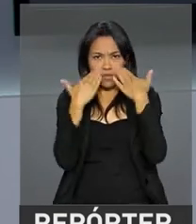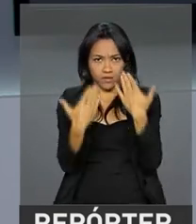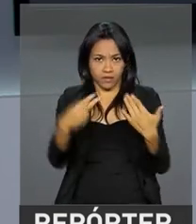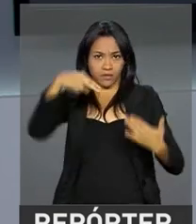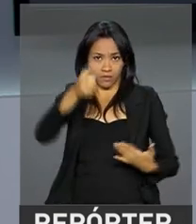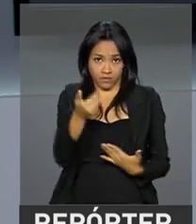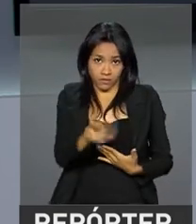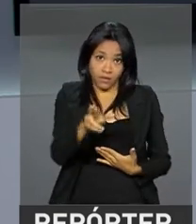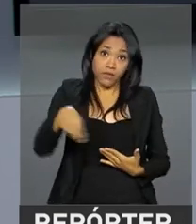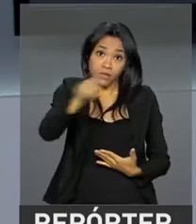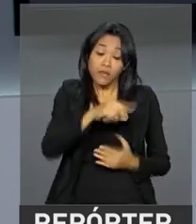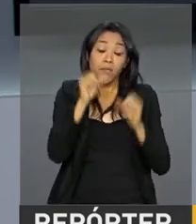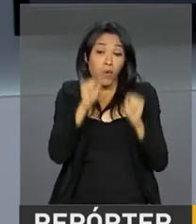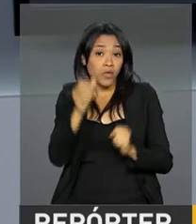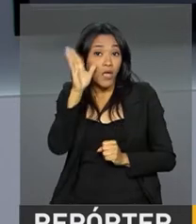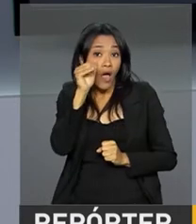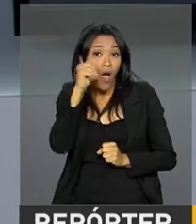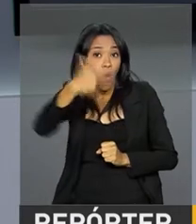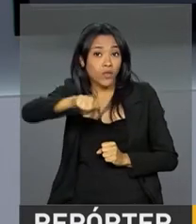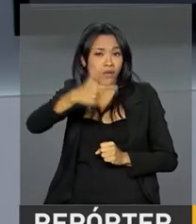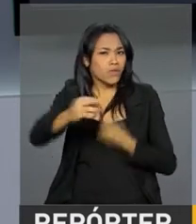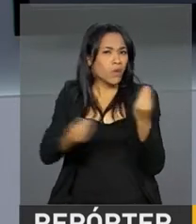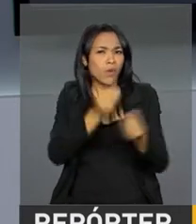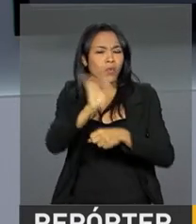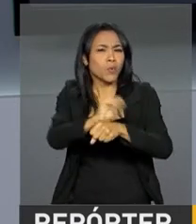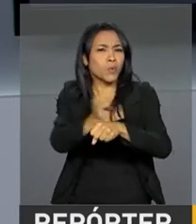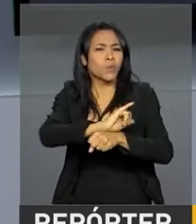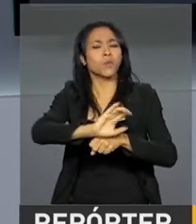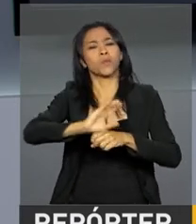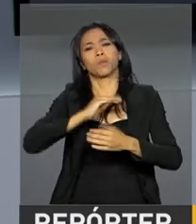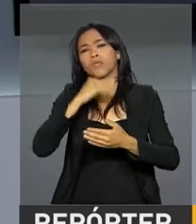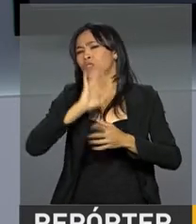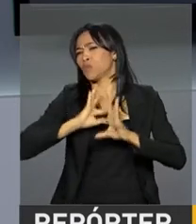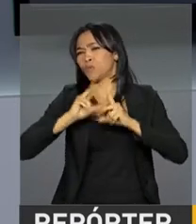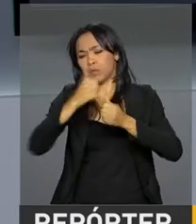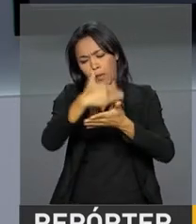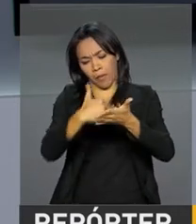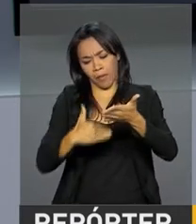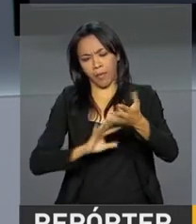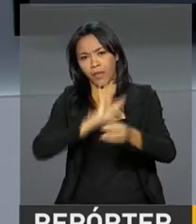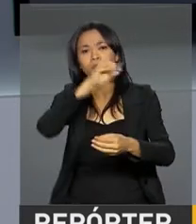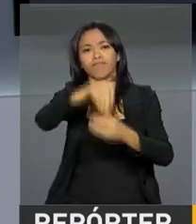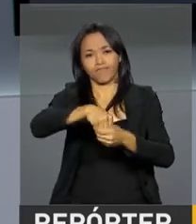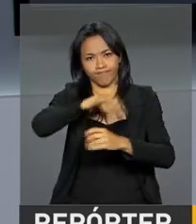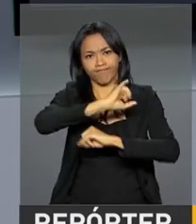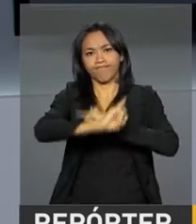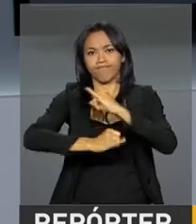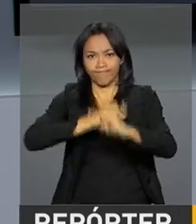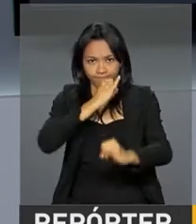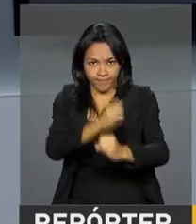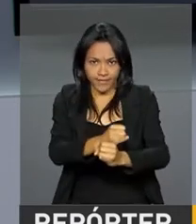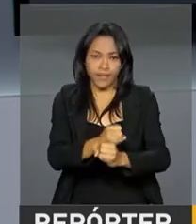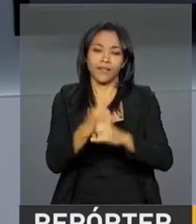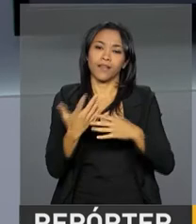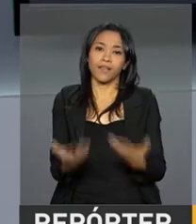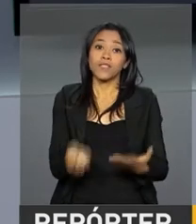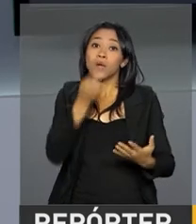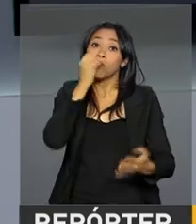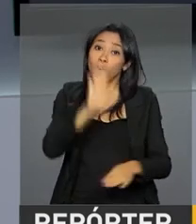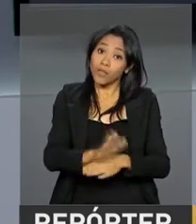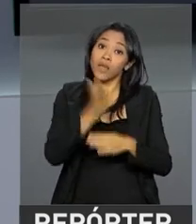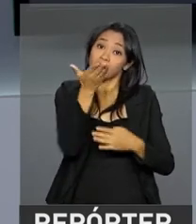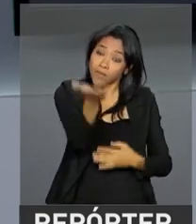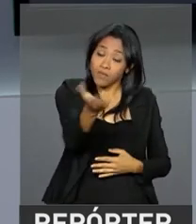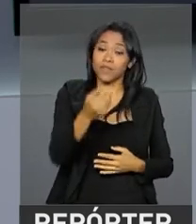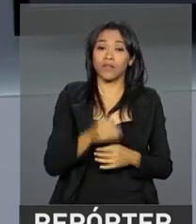nbr você pode ver as reportagens no youtube e toda a programação também está disponível na nossa página na internet uma boa